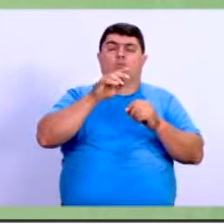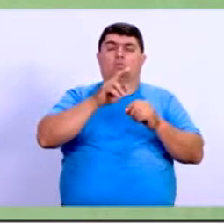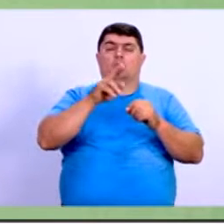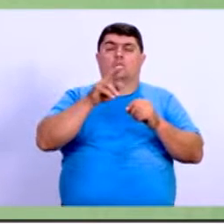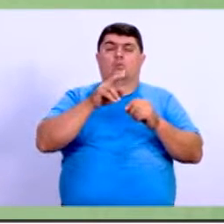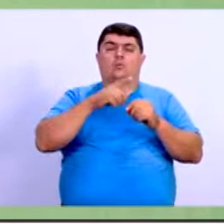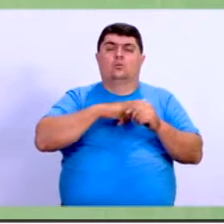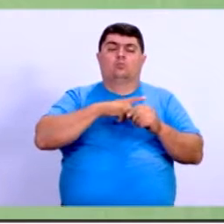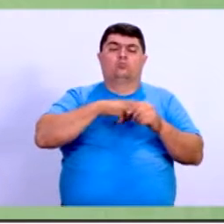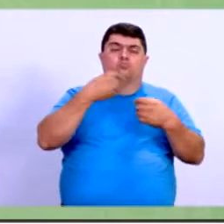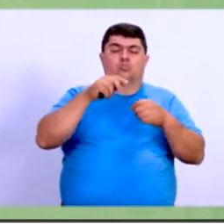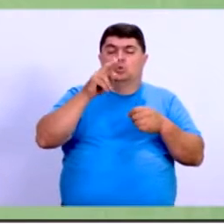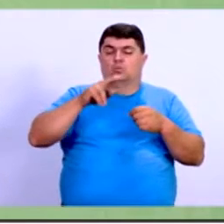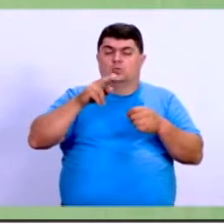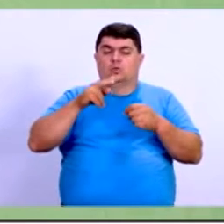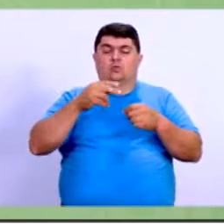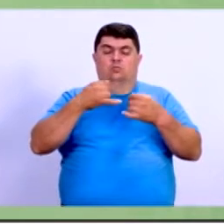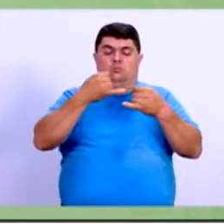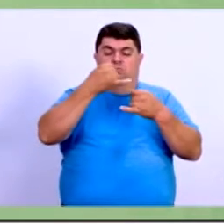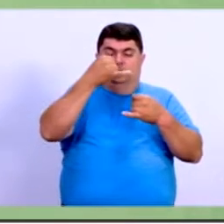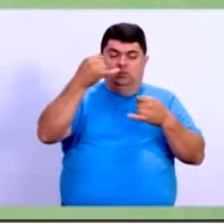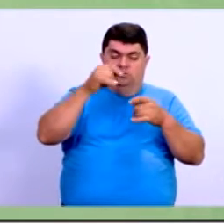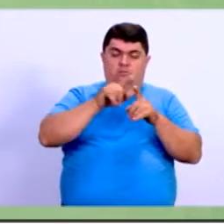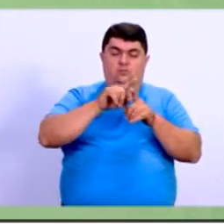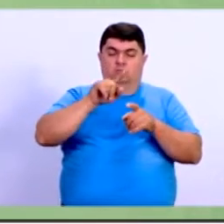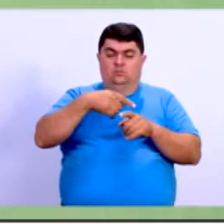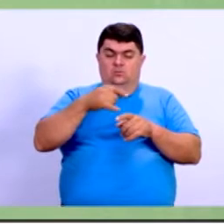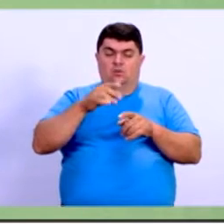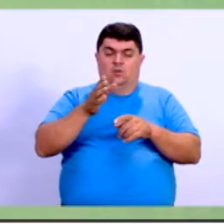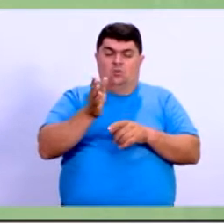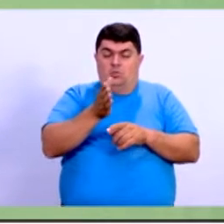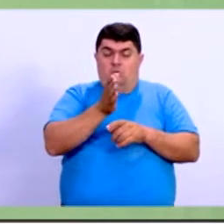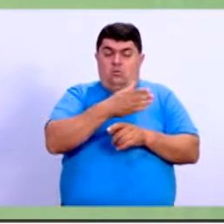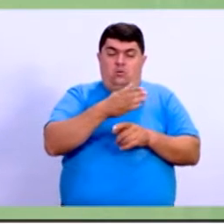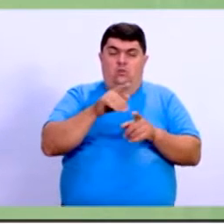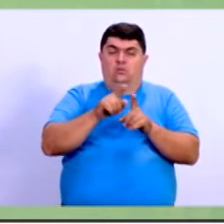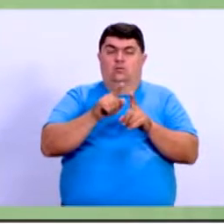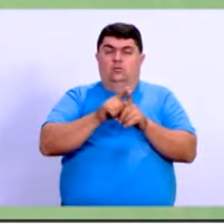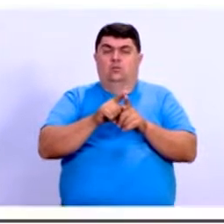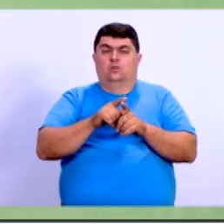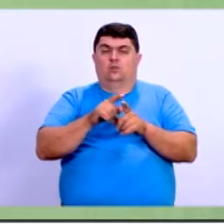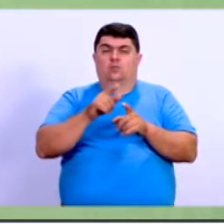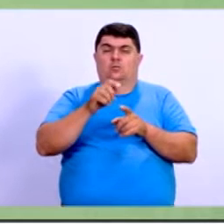se utiliza traço, nem espaço, nem preposição.